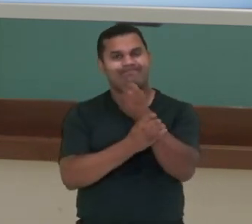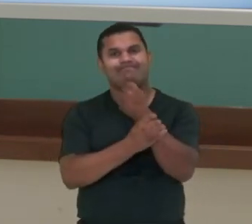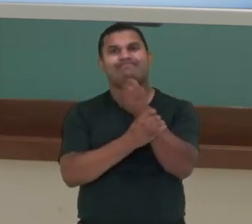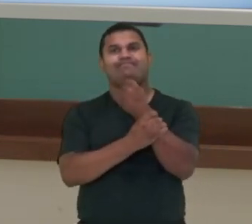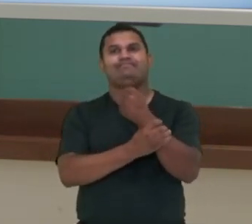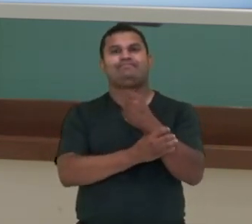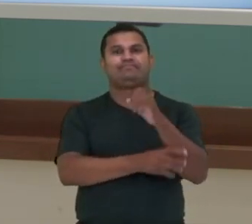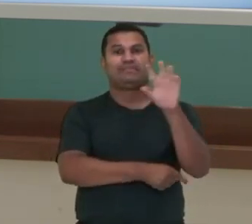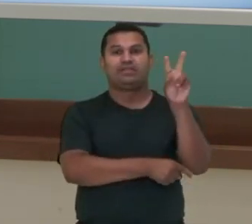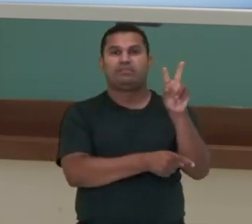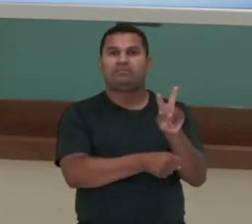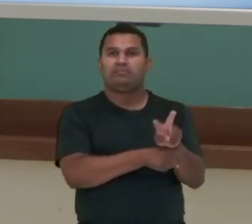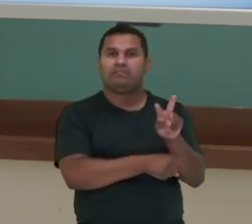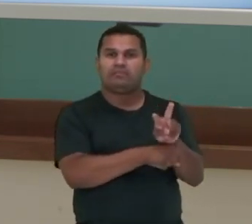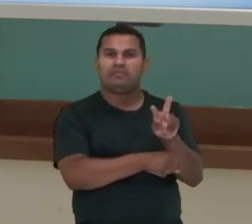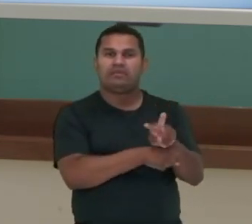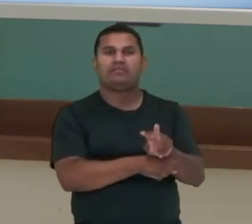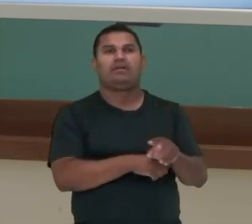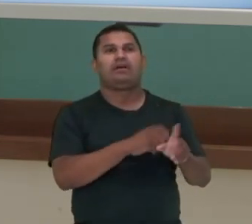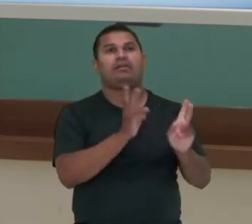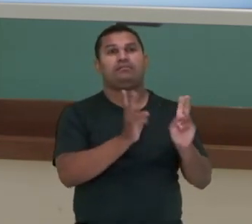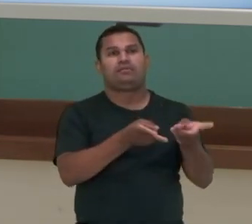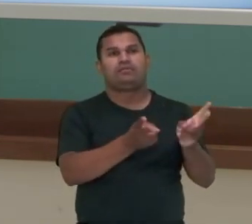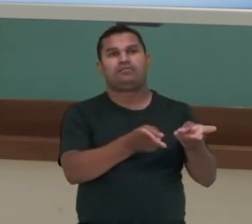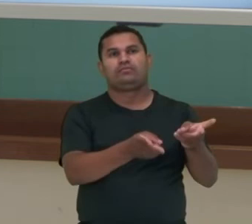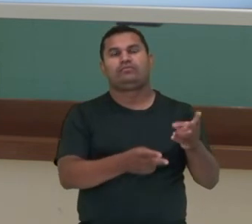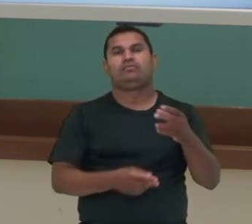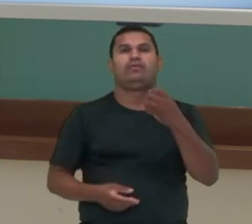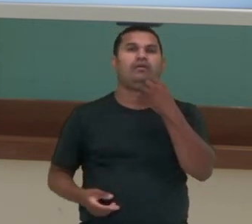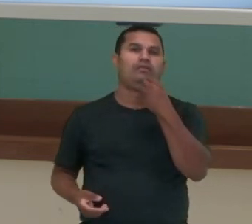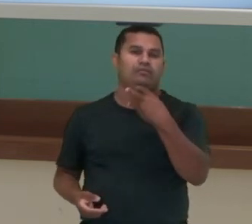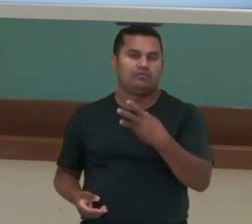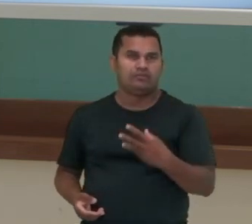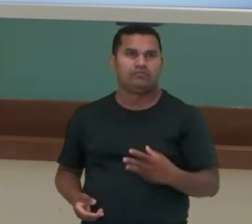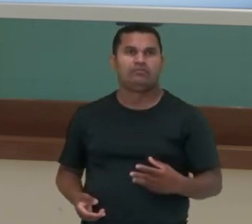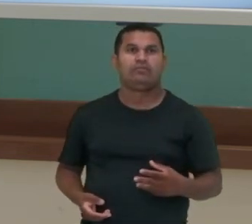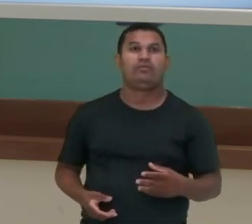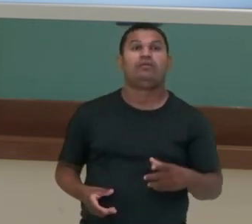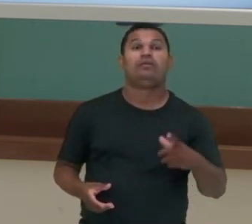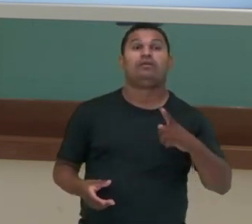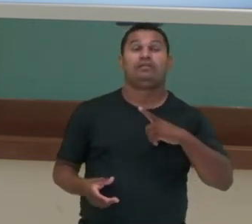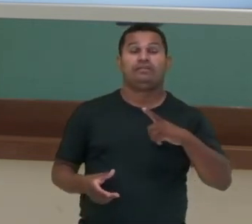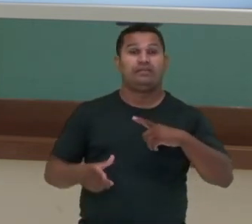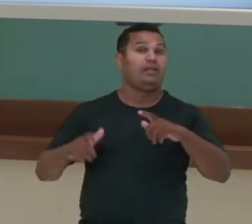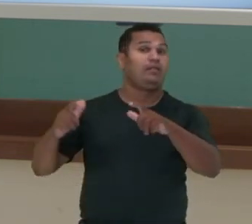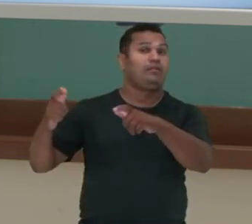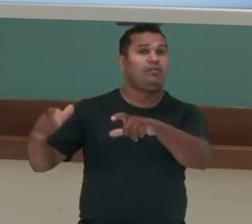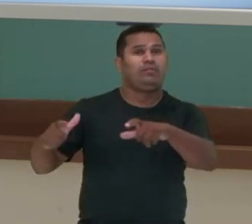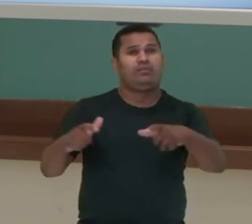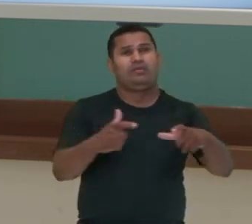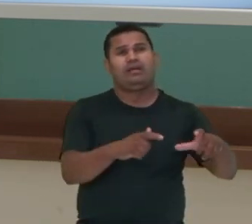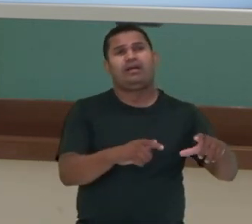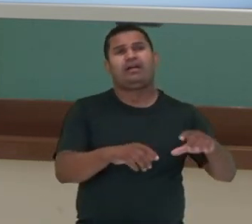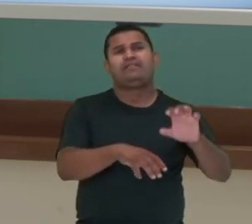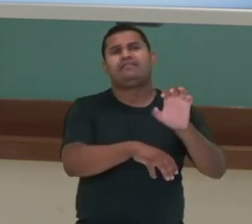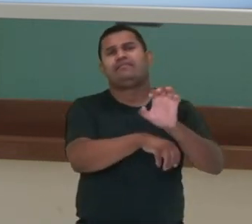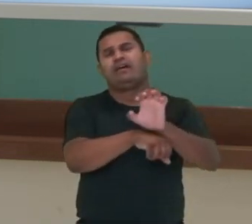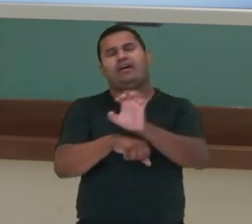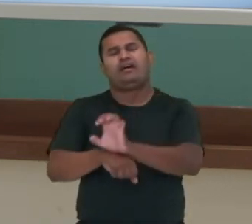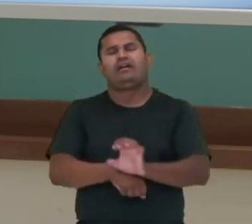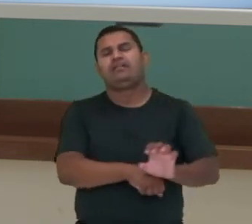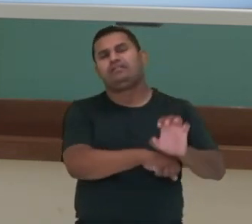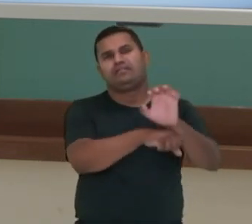das primeiras a ser criadas ali com essas características. E envolve ali áreas de vários